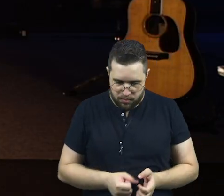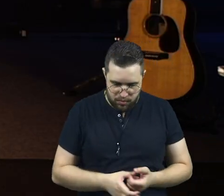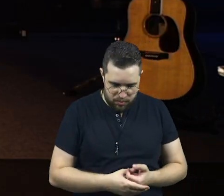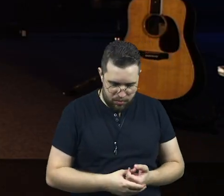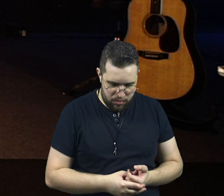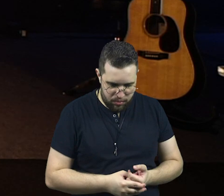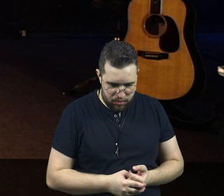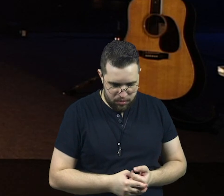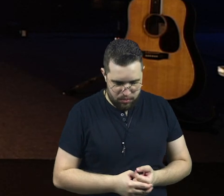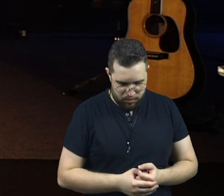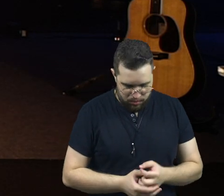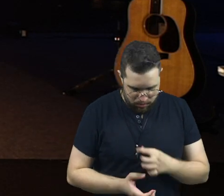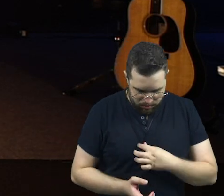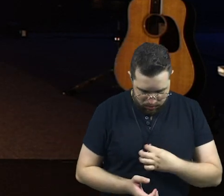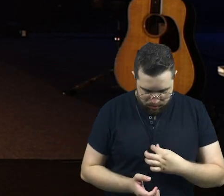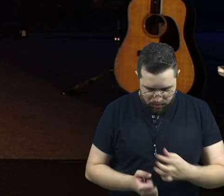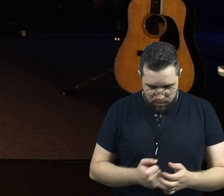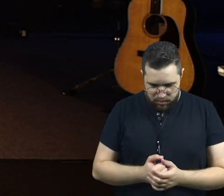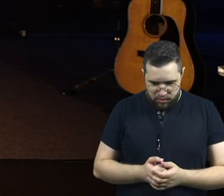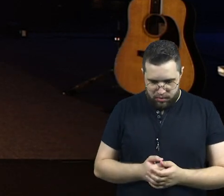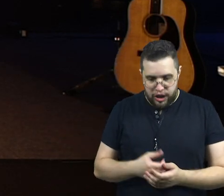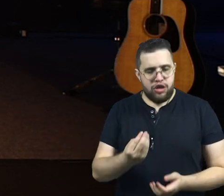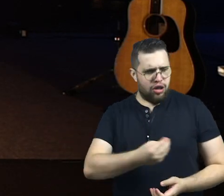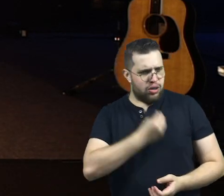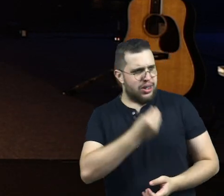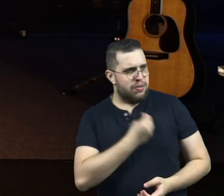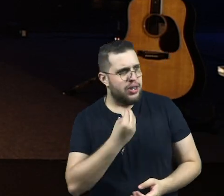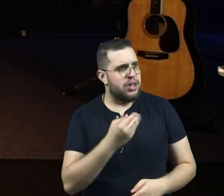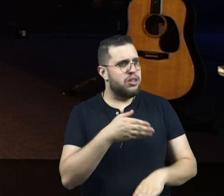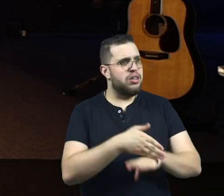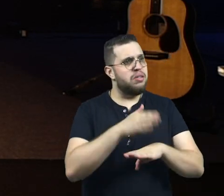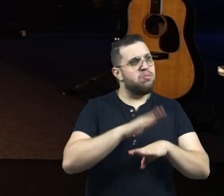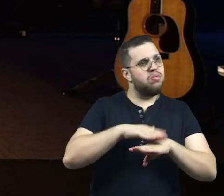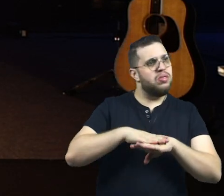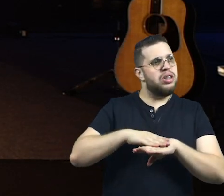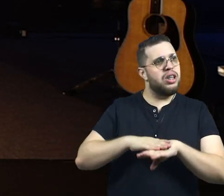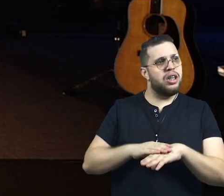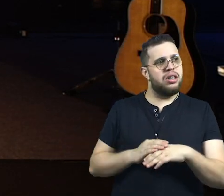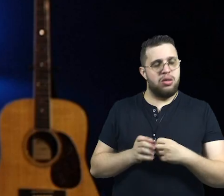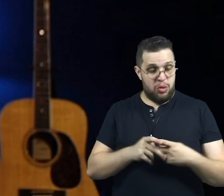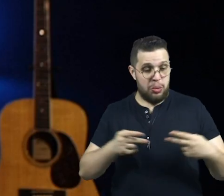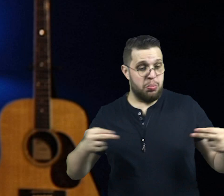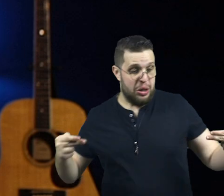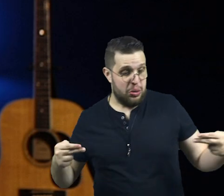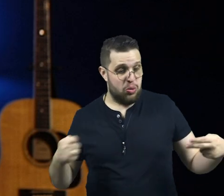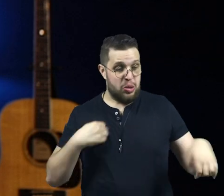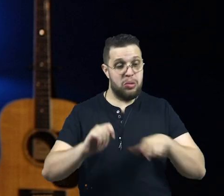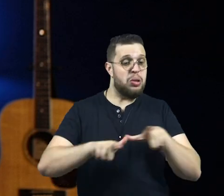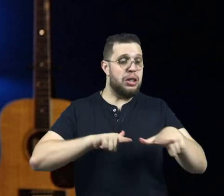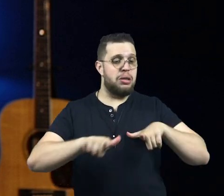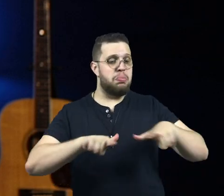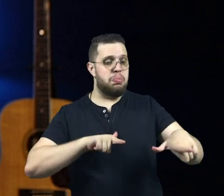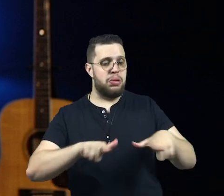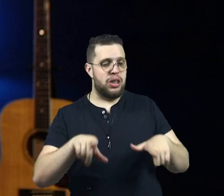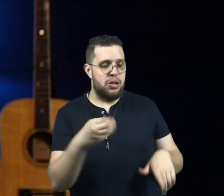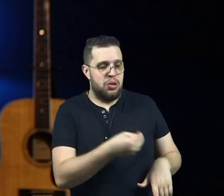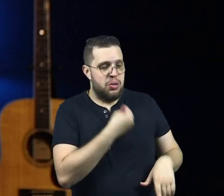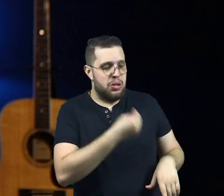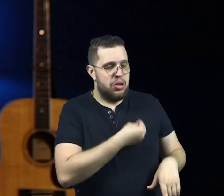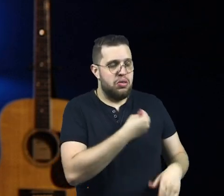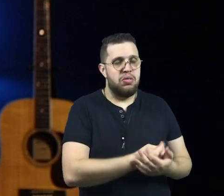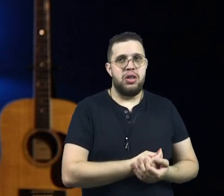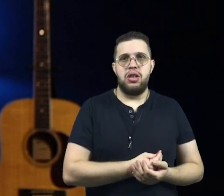de qualquer coisa que a gente possa estar vivendo nas nossas vidas, seja talvez na profissão, né? Vamos pensar